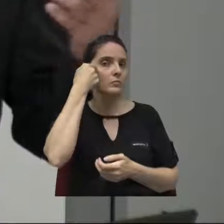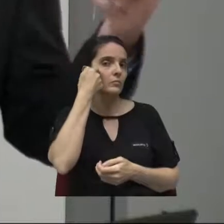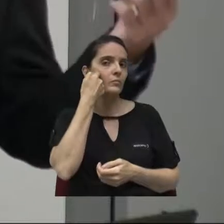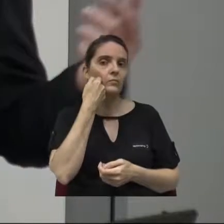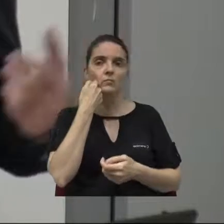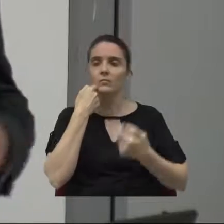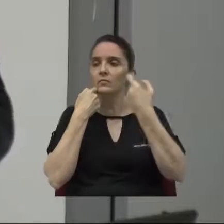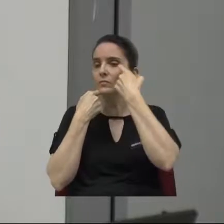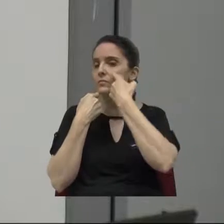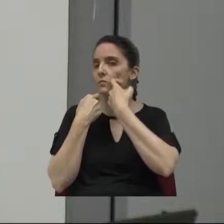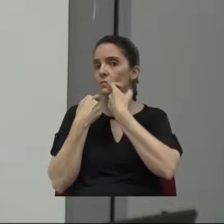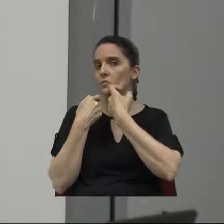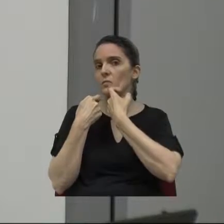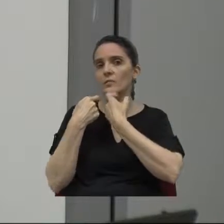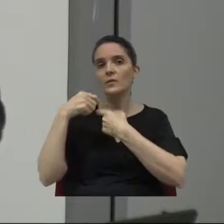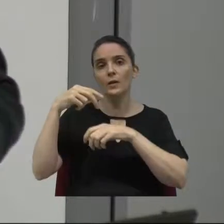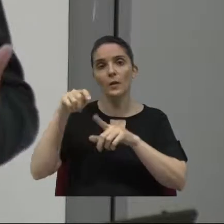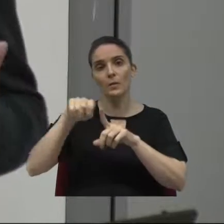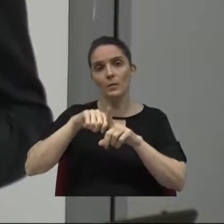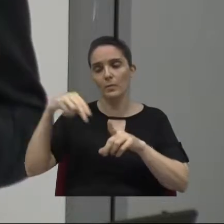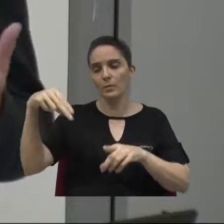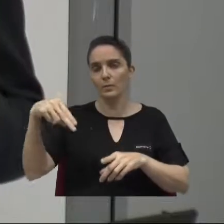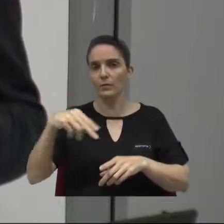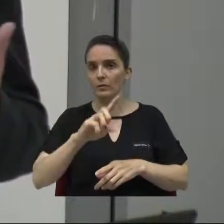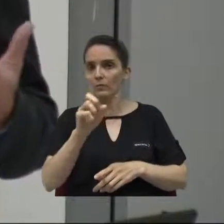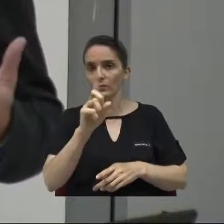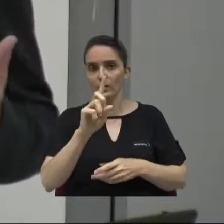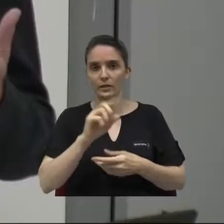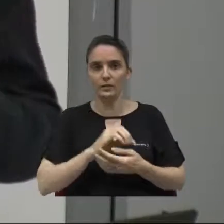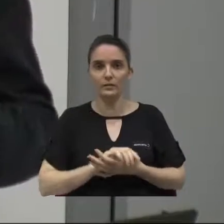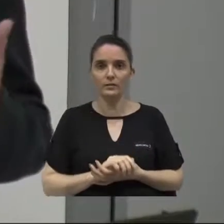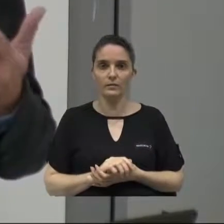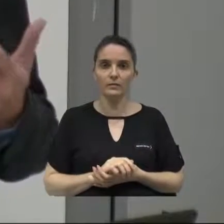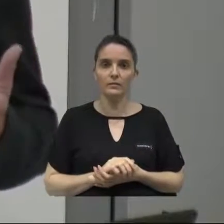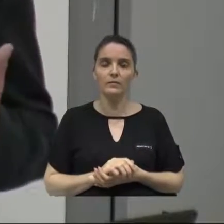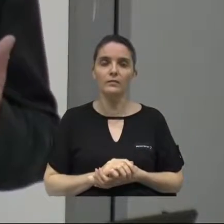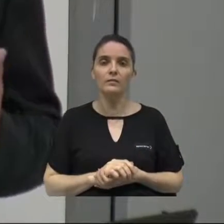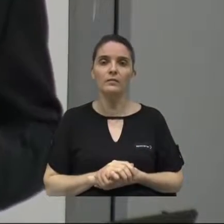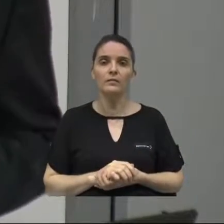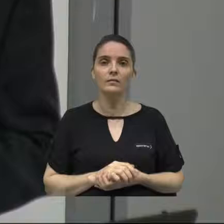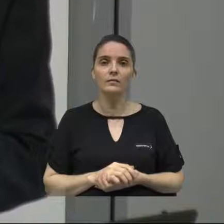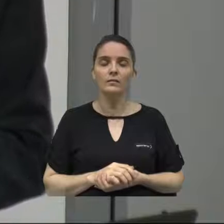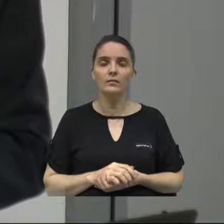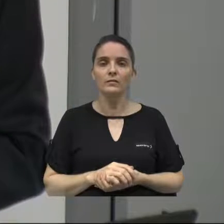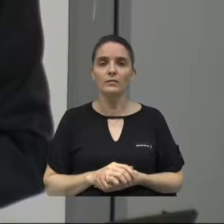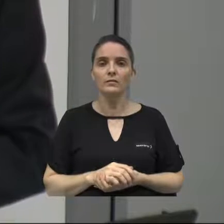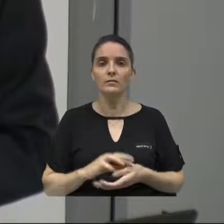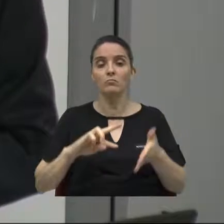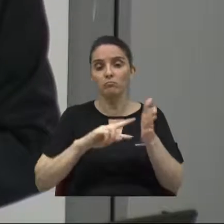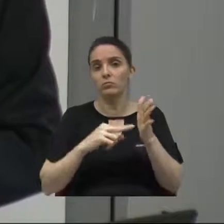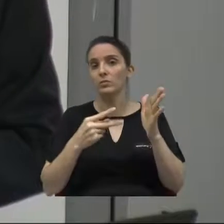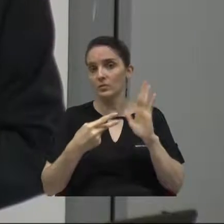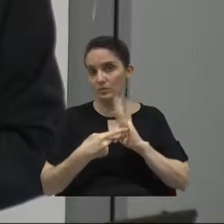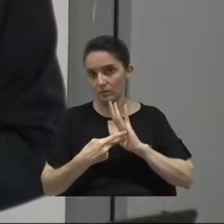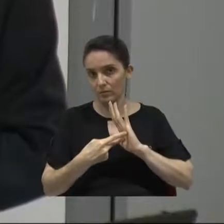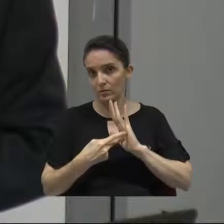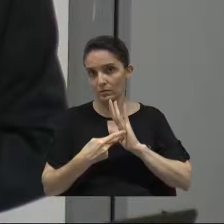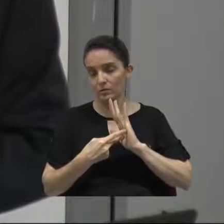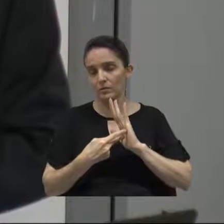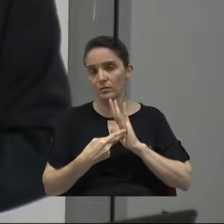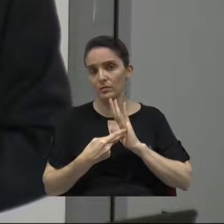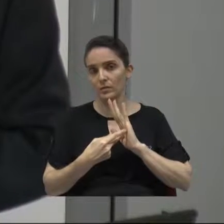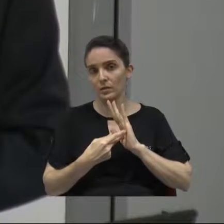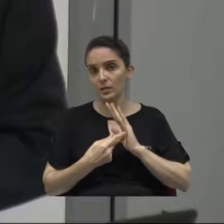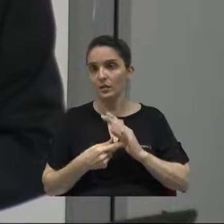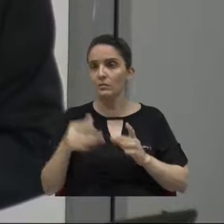barba desleixada. Então é uma forma de ter um atrativo, de ter um motivo, vereador Zé Damix, de poder